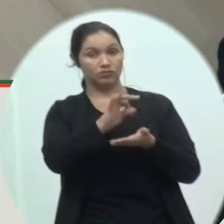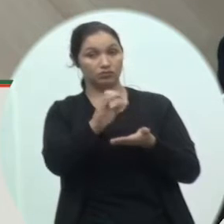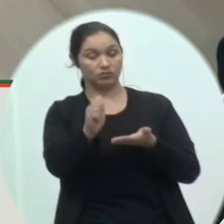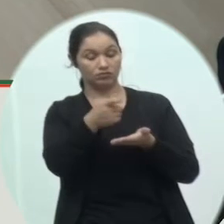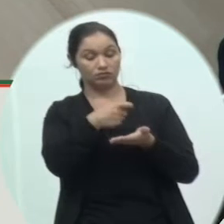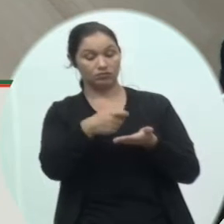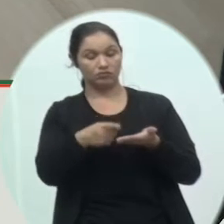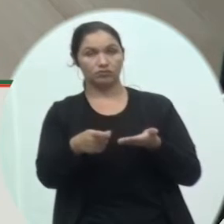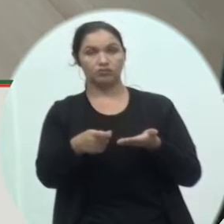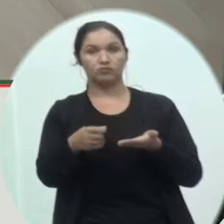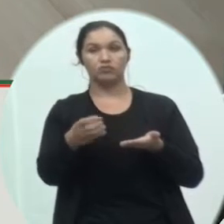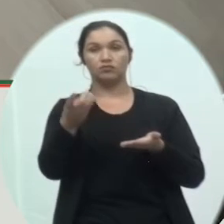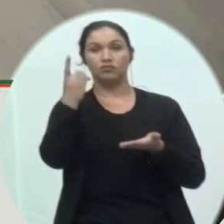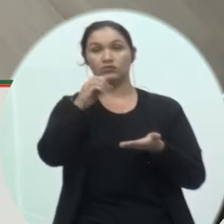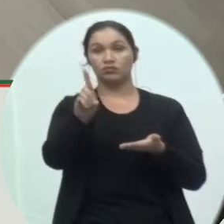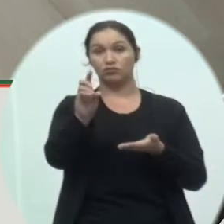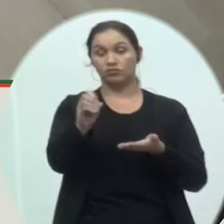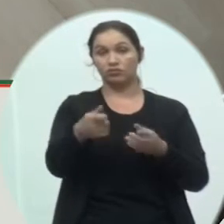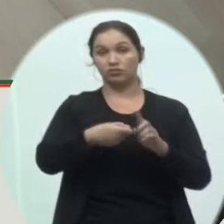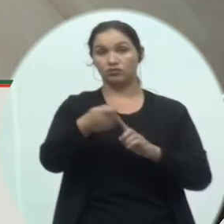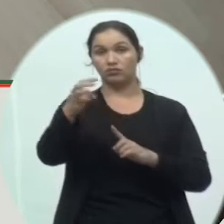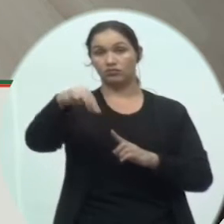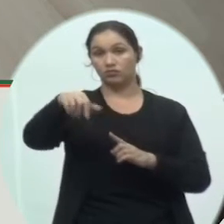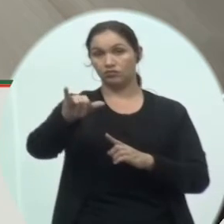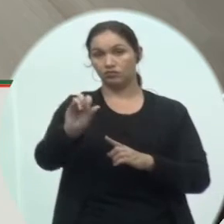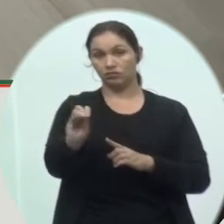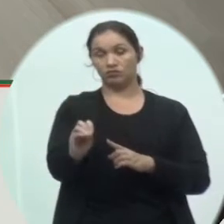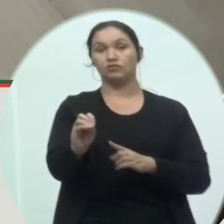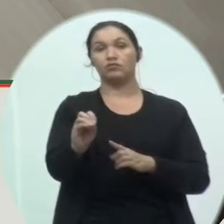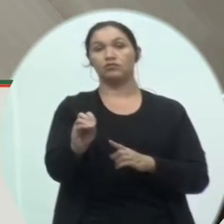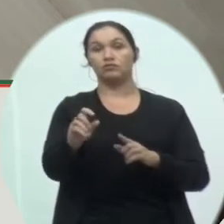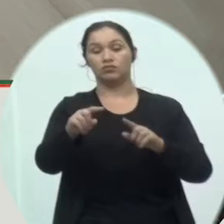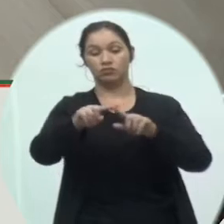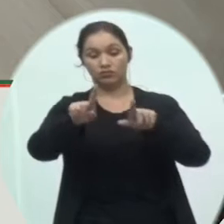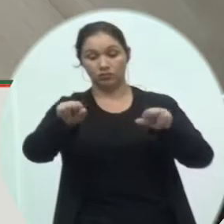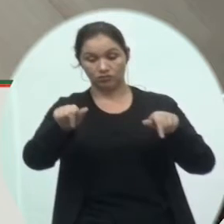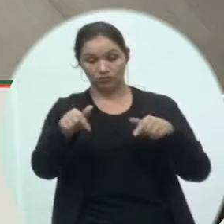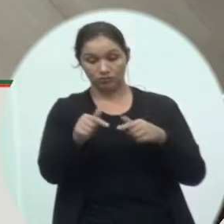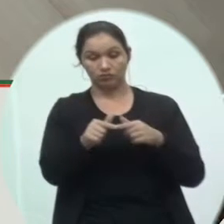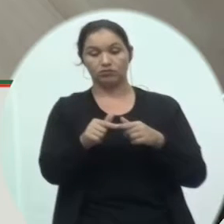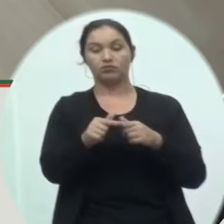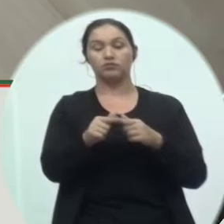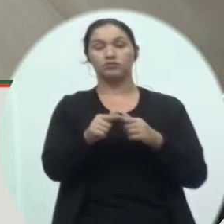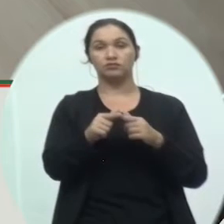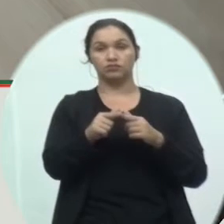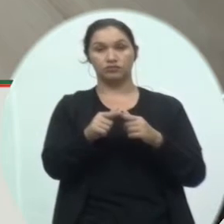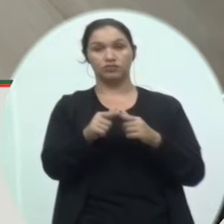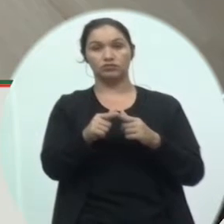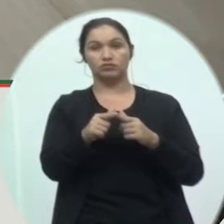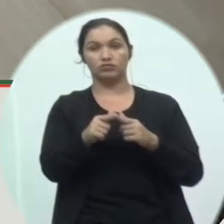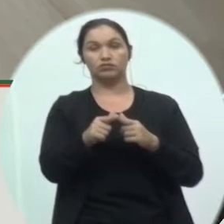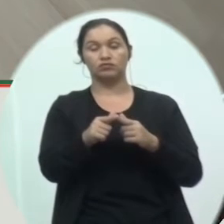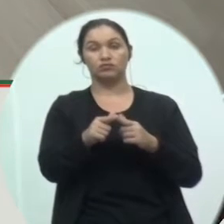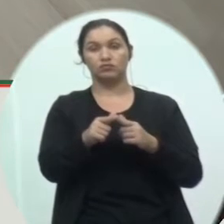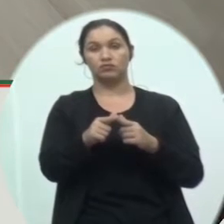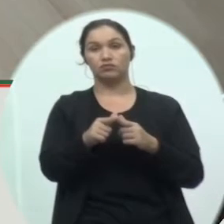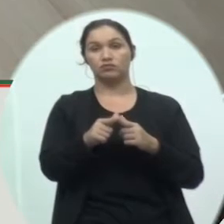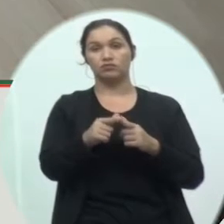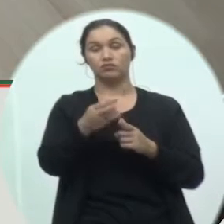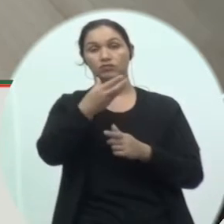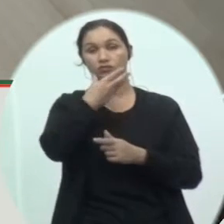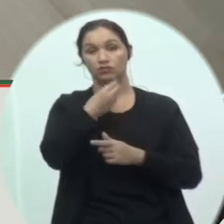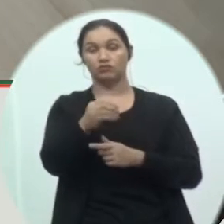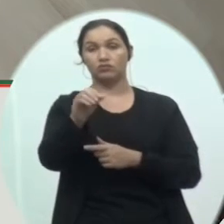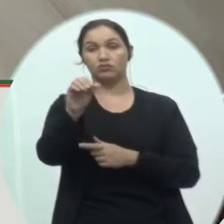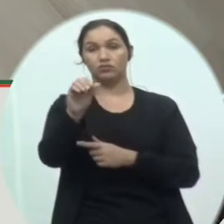10 de maio, no salão cedido pelo crente não professo Atílio Bristotti, dirigido